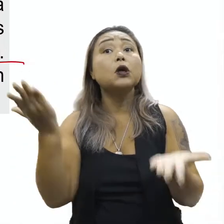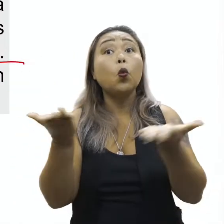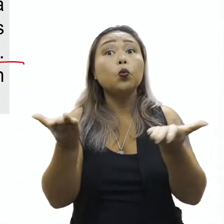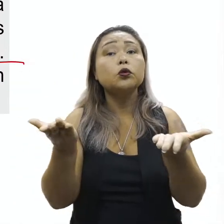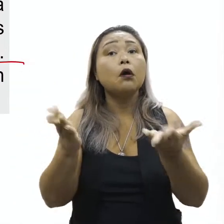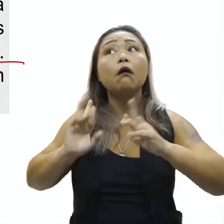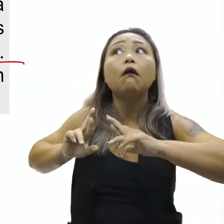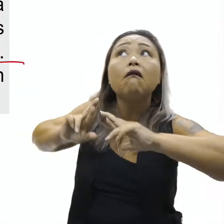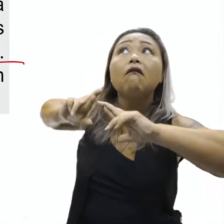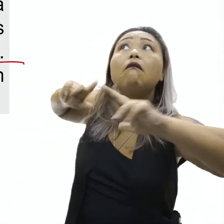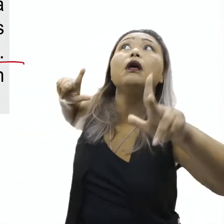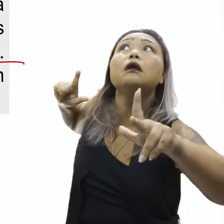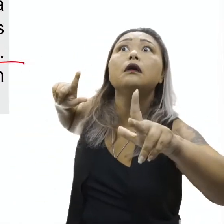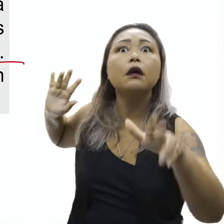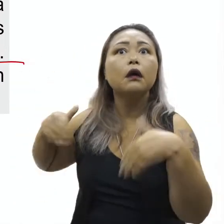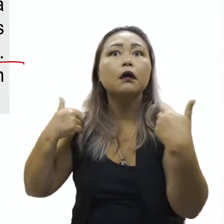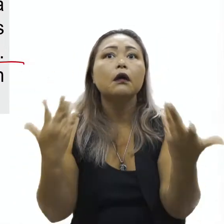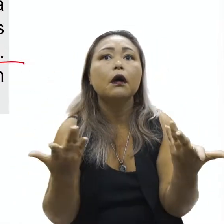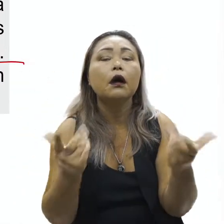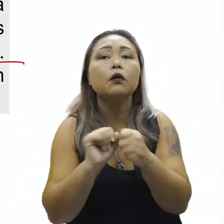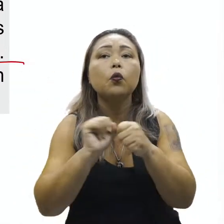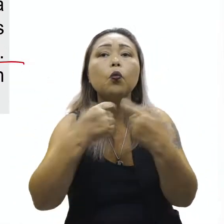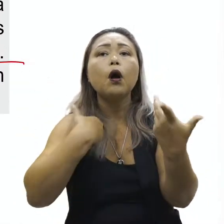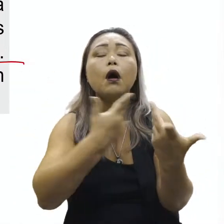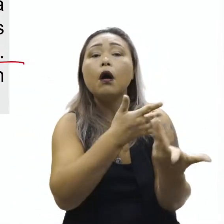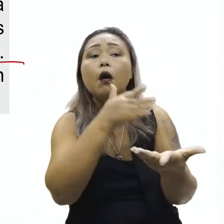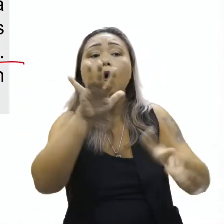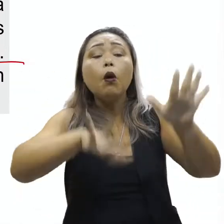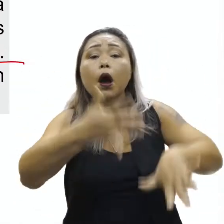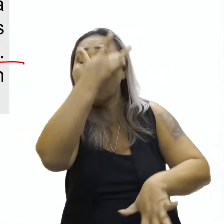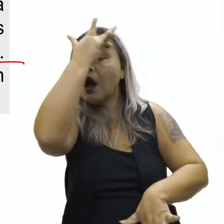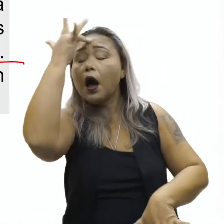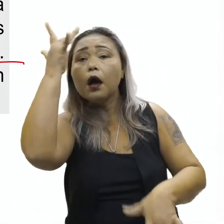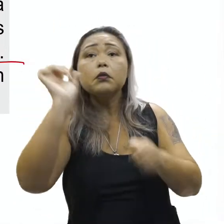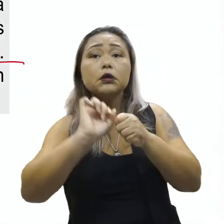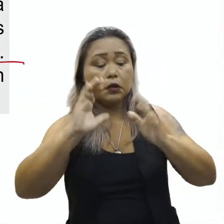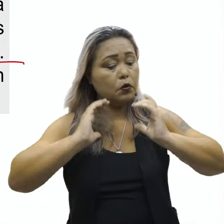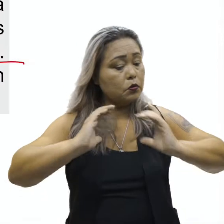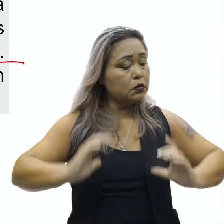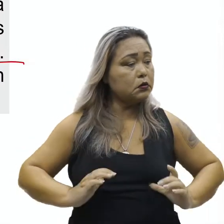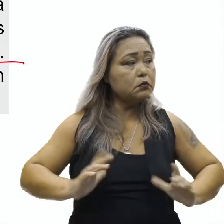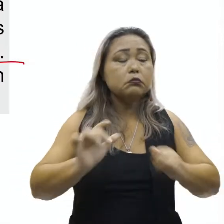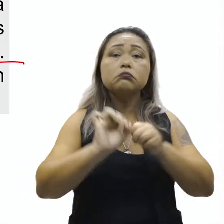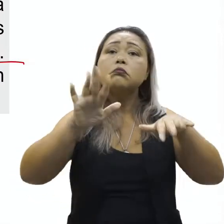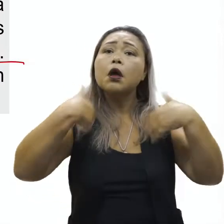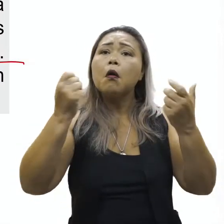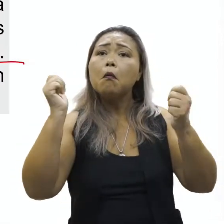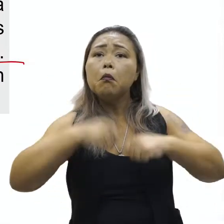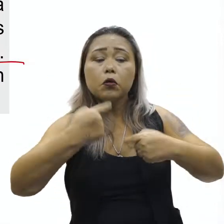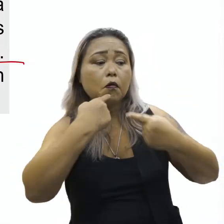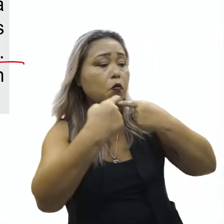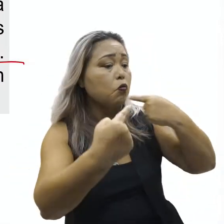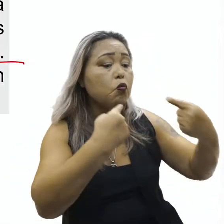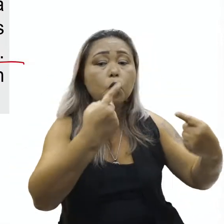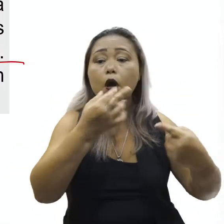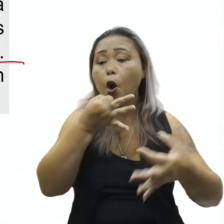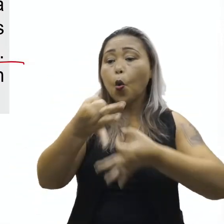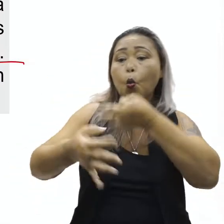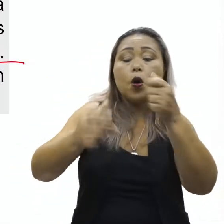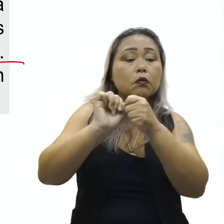Então, assim, quais eram as pessoas que não eram consideradas cidadãs e que poderiam discutir política e que